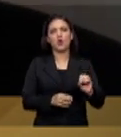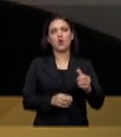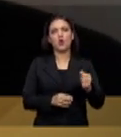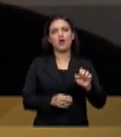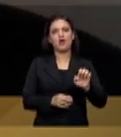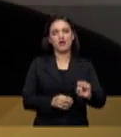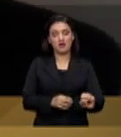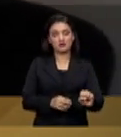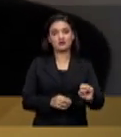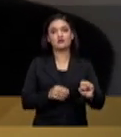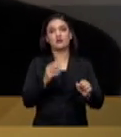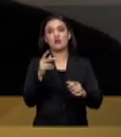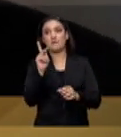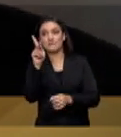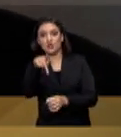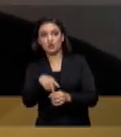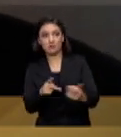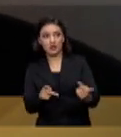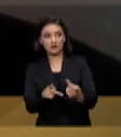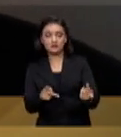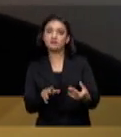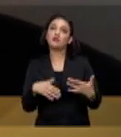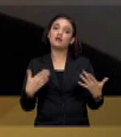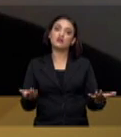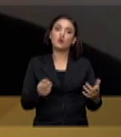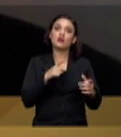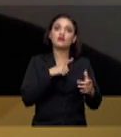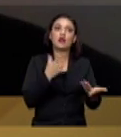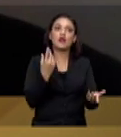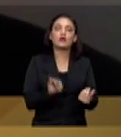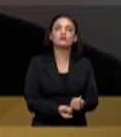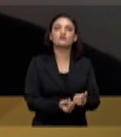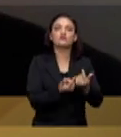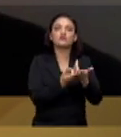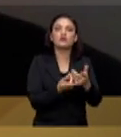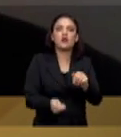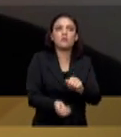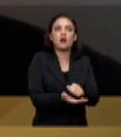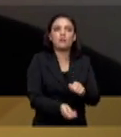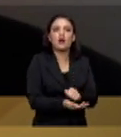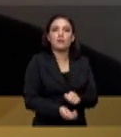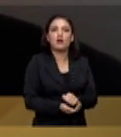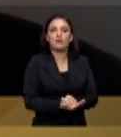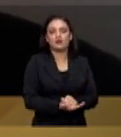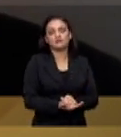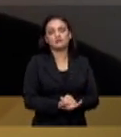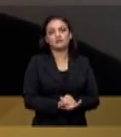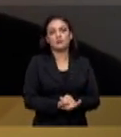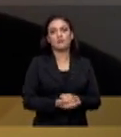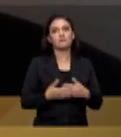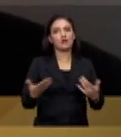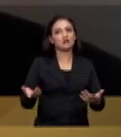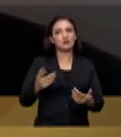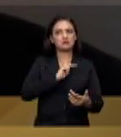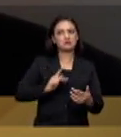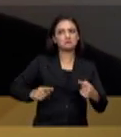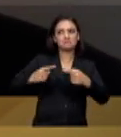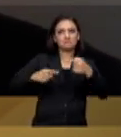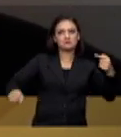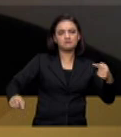Petrobras, em decorrência da qual se tem acertado o pagamento de vantagem indevida. Na